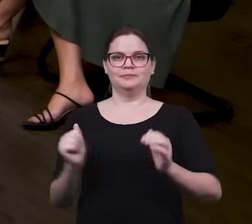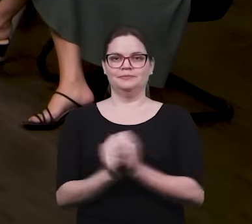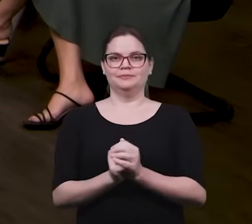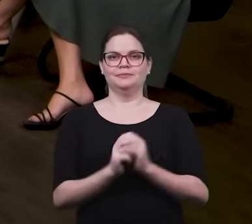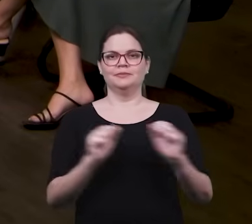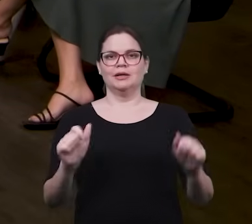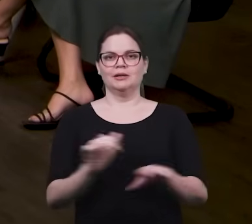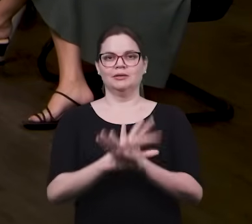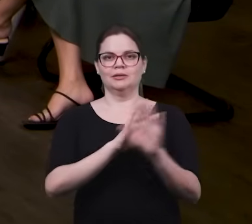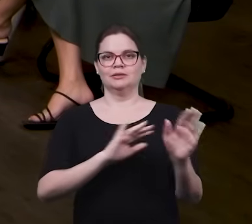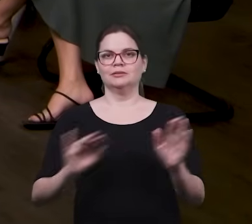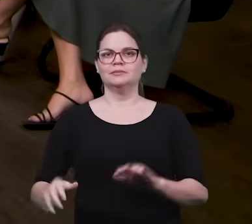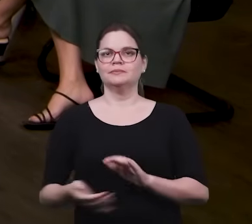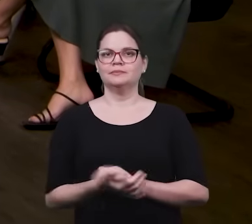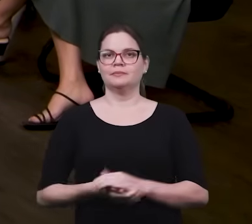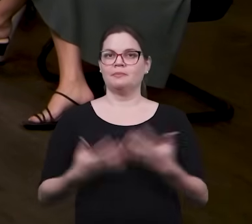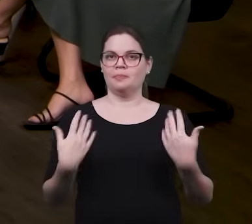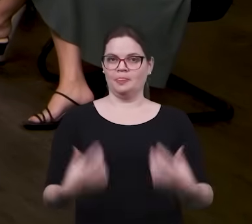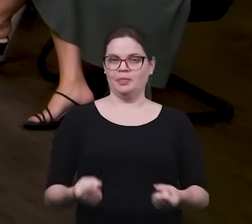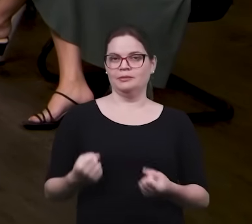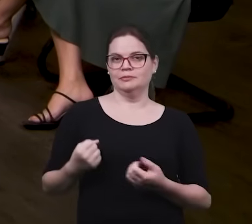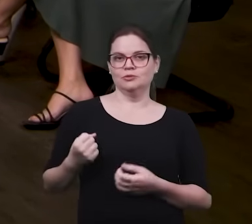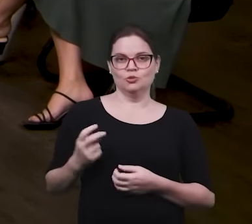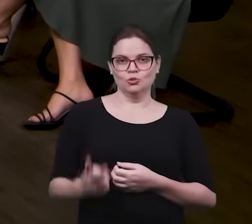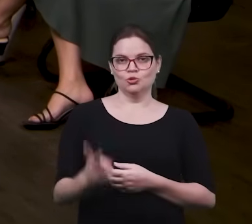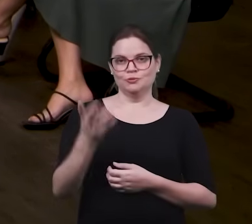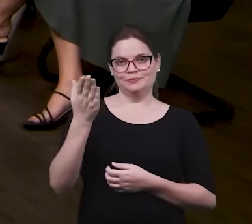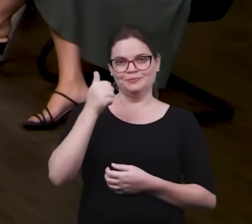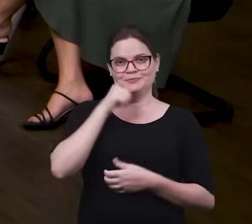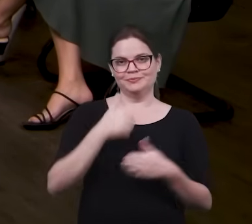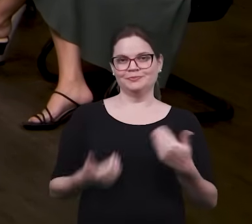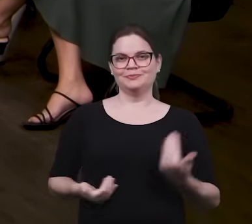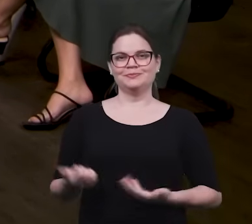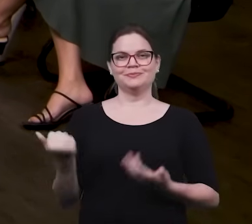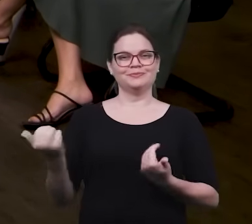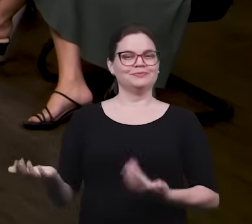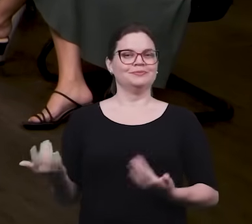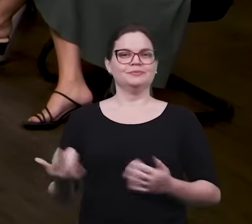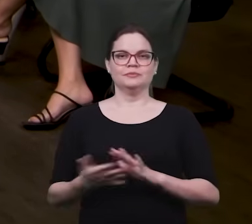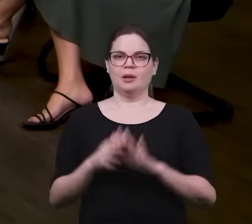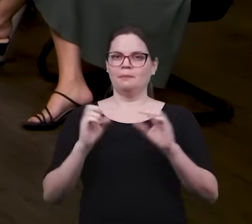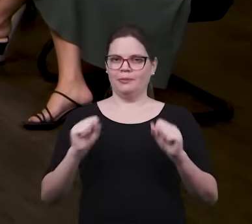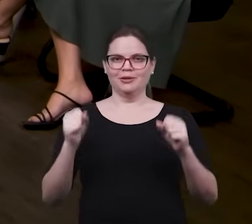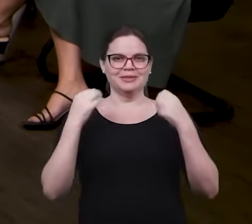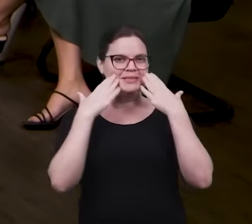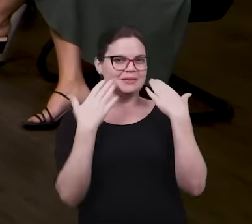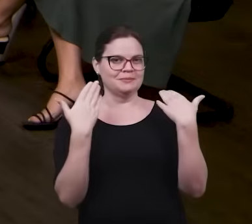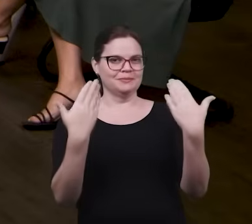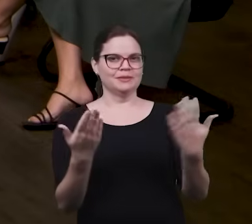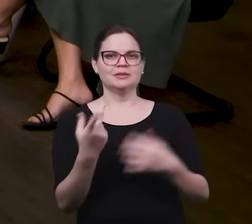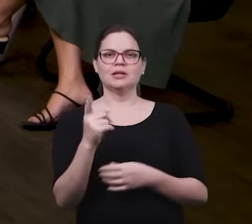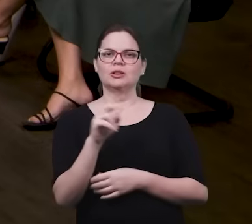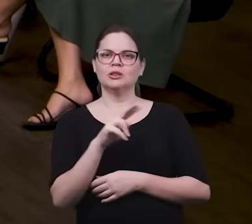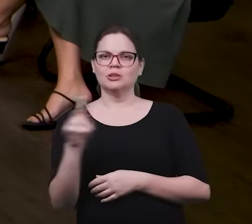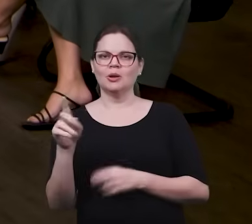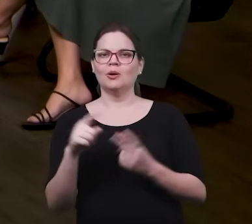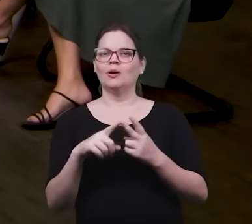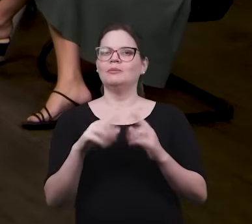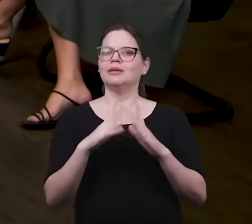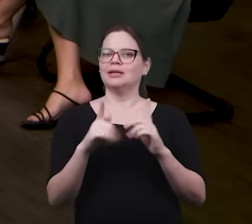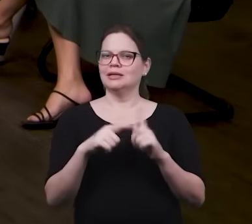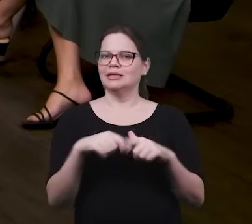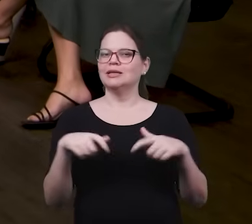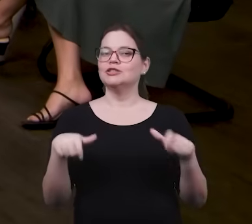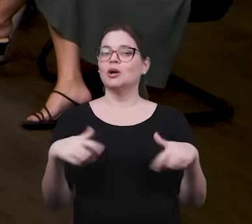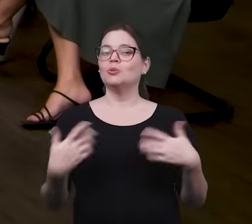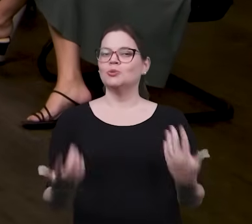Glória a Deus. Amém. Vamos seguir aqui com a irmã, com a jovem. Você pode se apresentar, falar seu nome, a